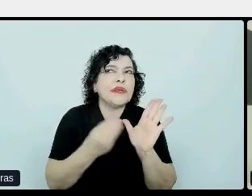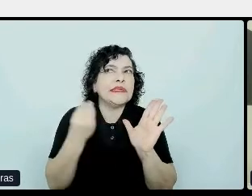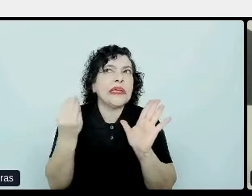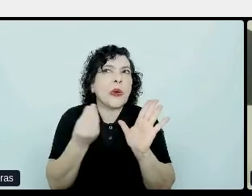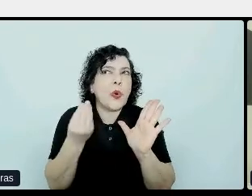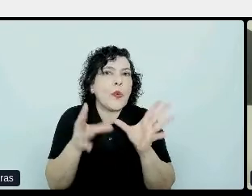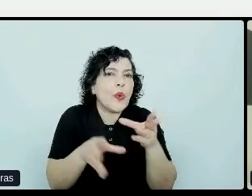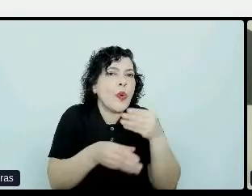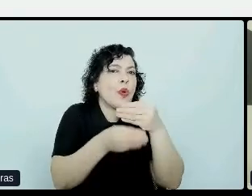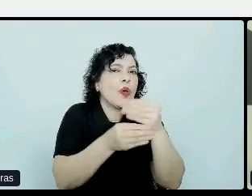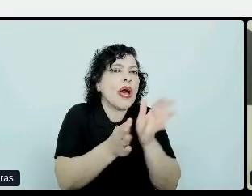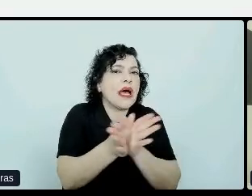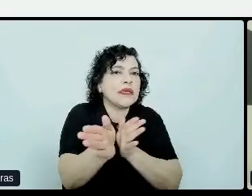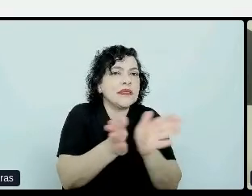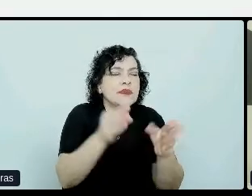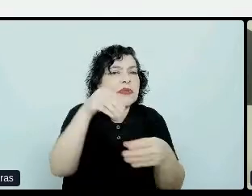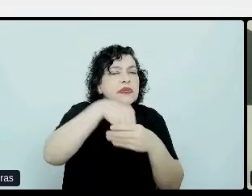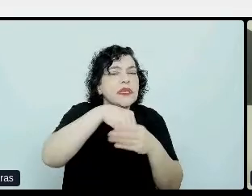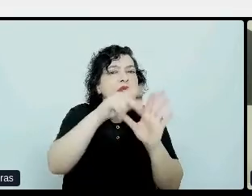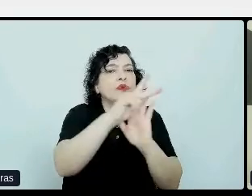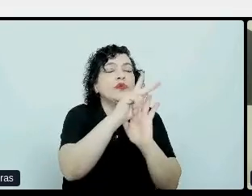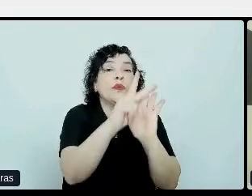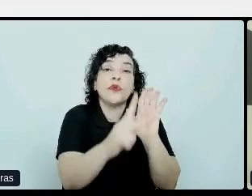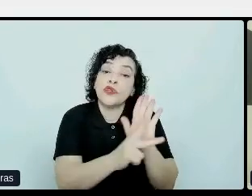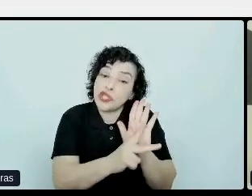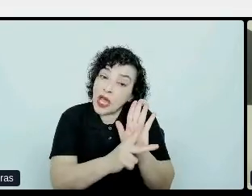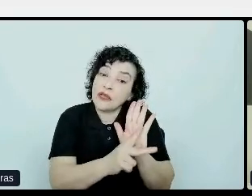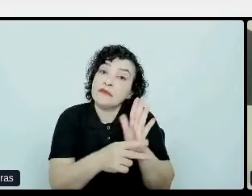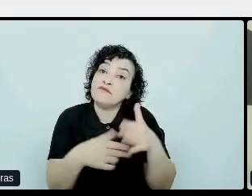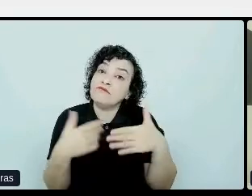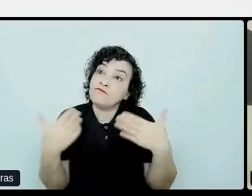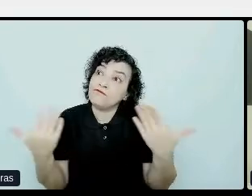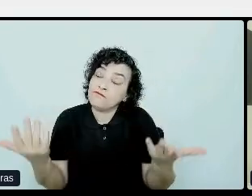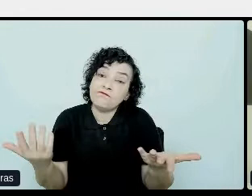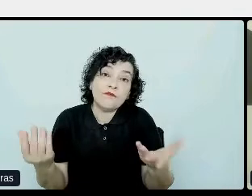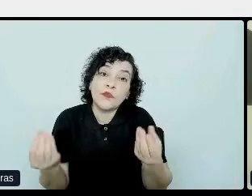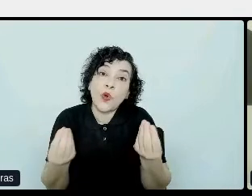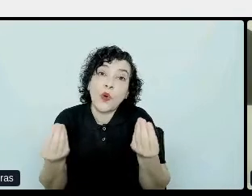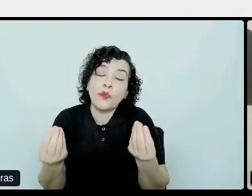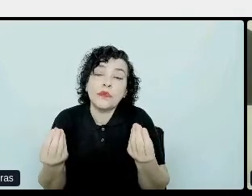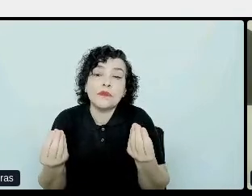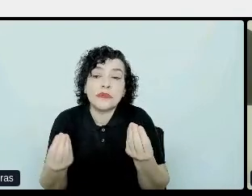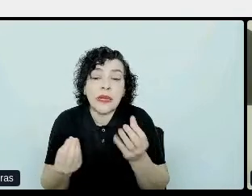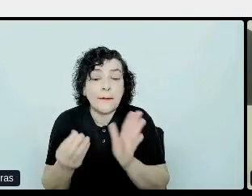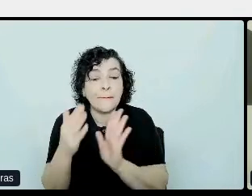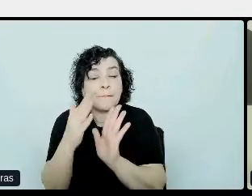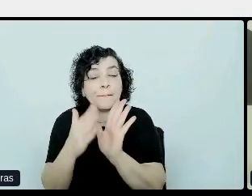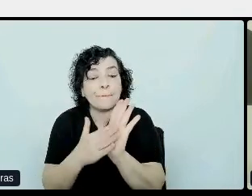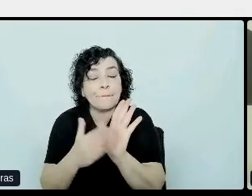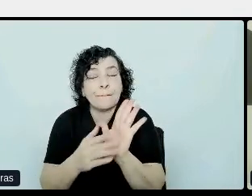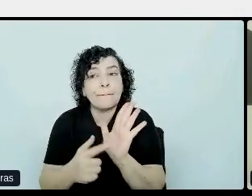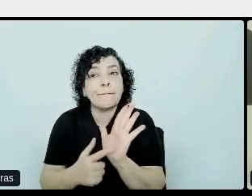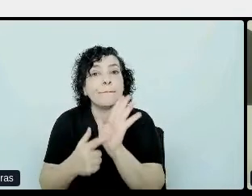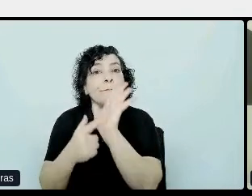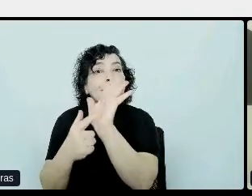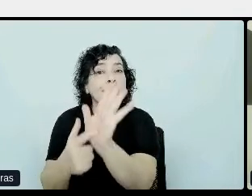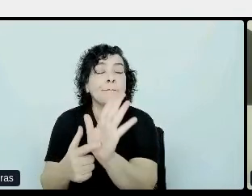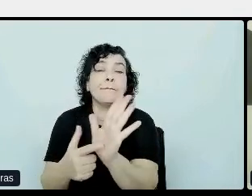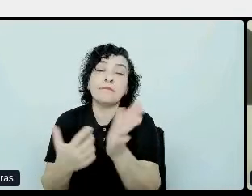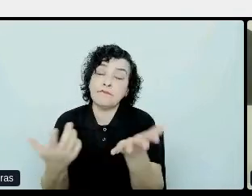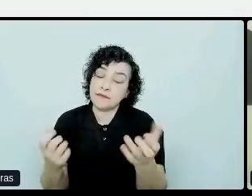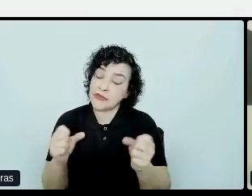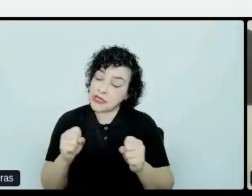e assim, vendo como que a gente pode, né, propor essa solução, tendo o mínimo de esforço